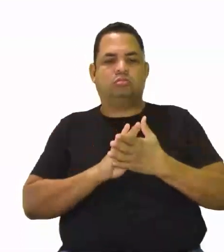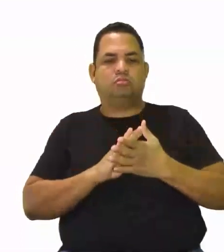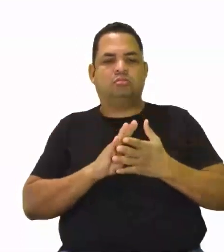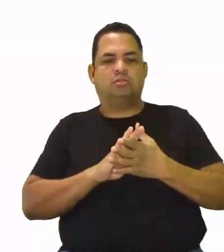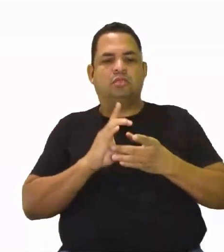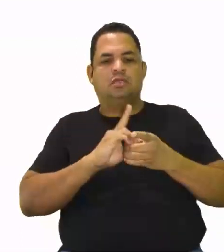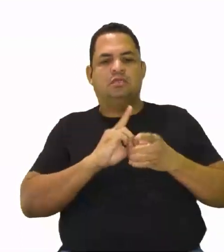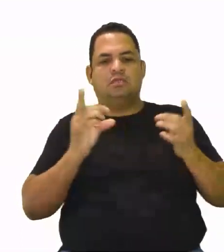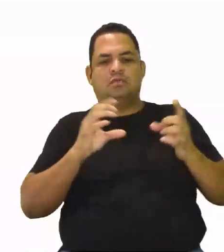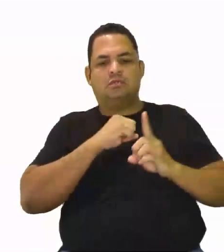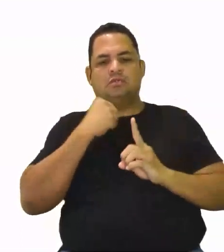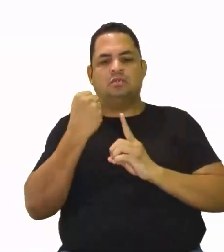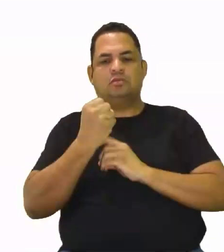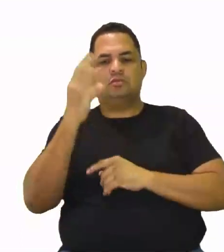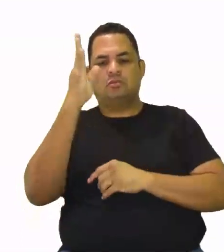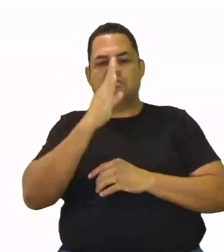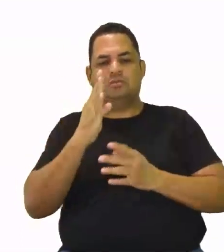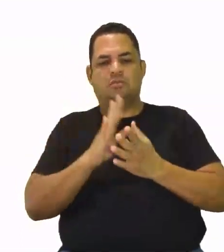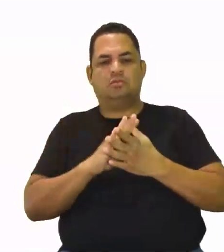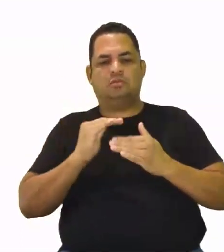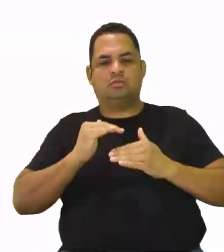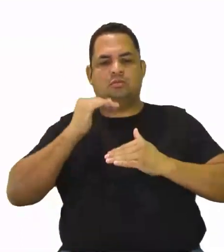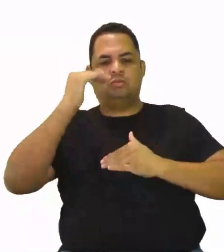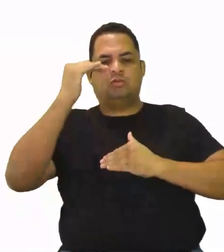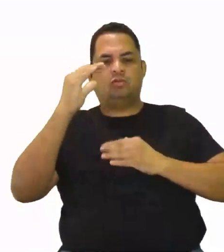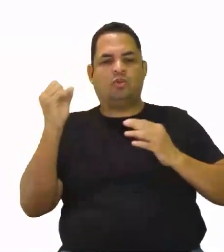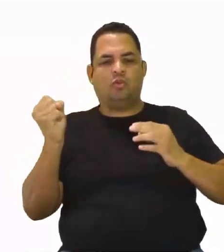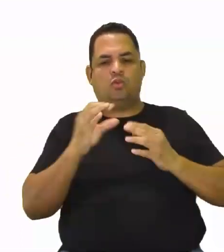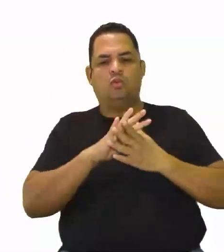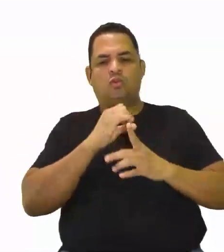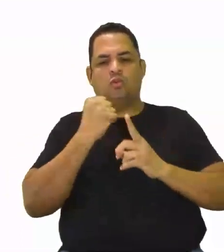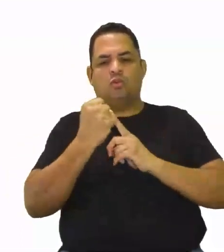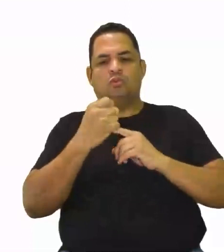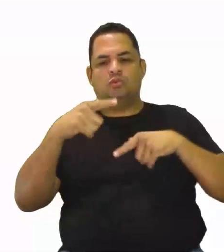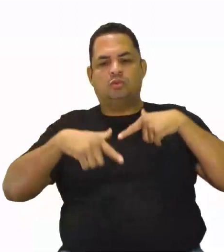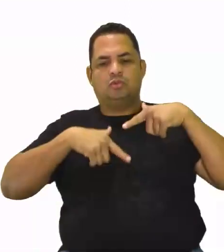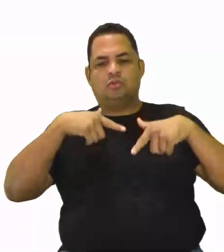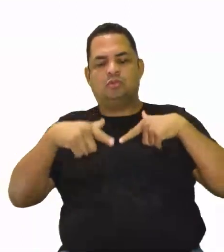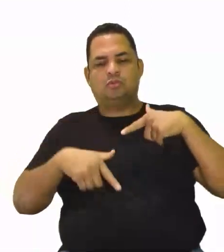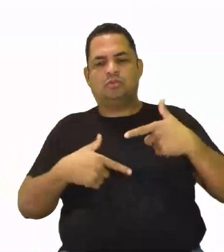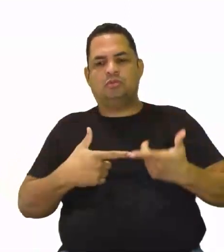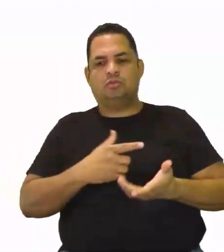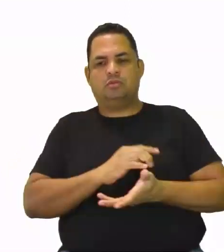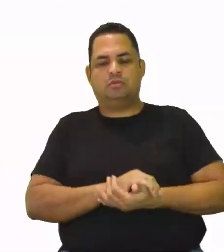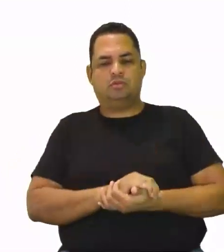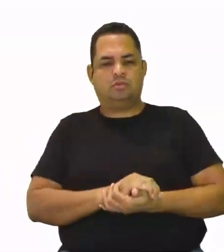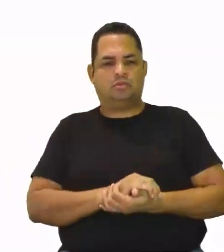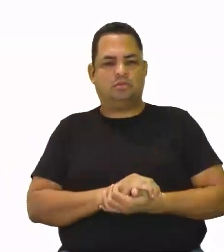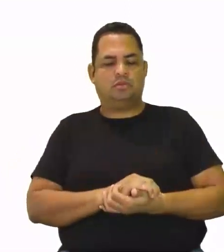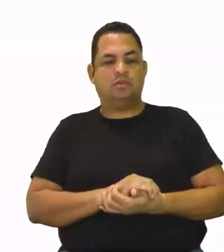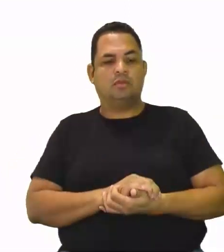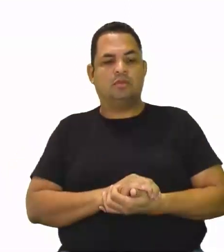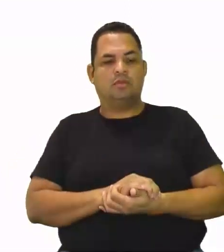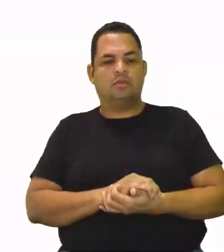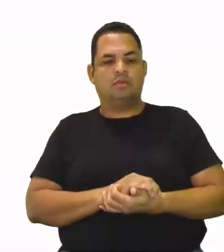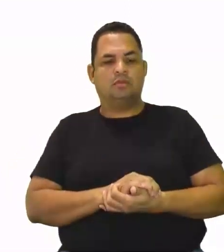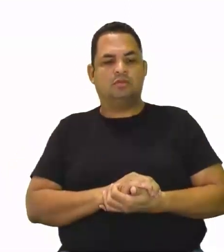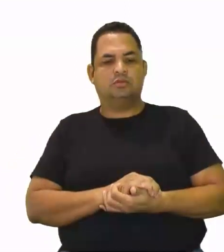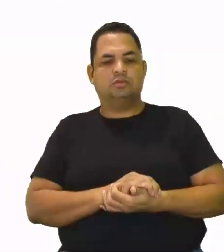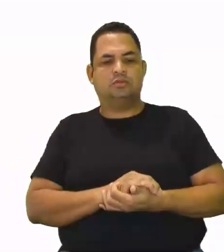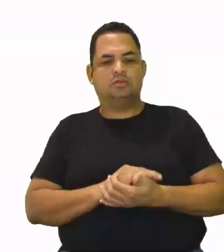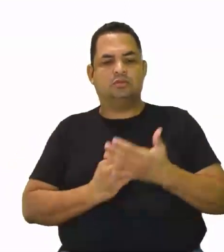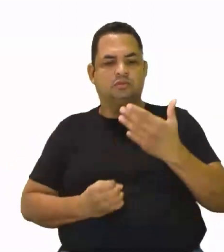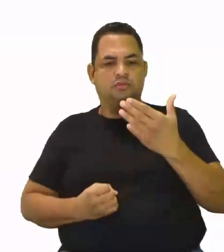Democratização da sociedade brasileira em decorrência da ascensão do novo grupo sociais como os operários. O retorno